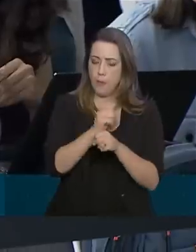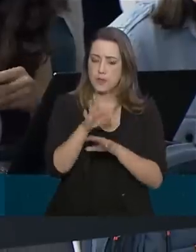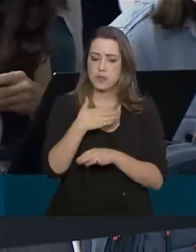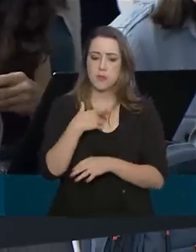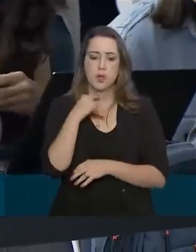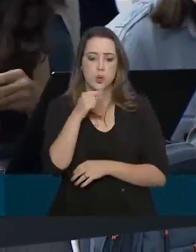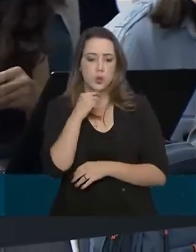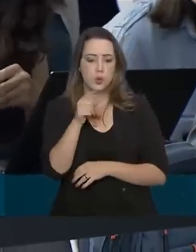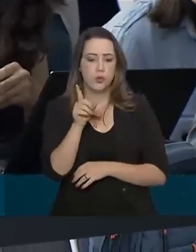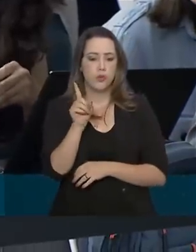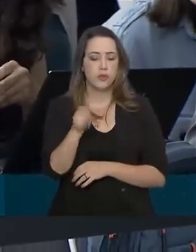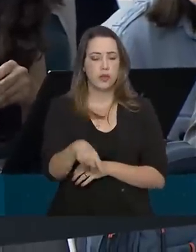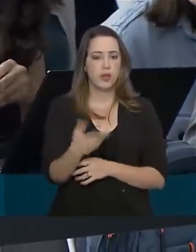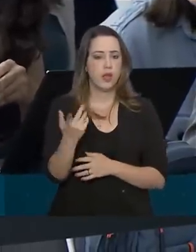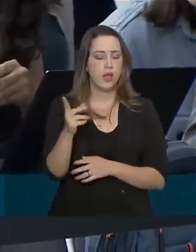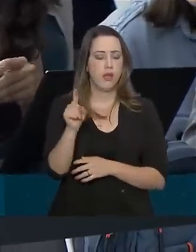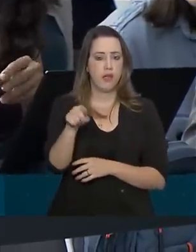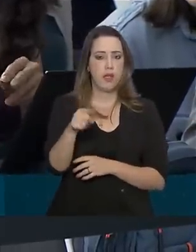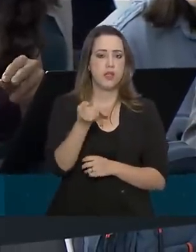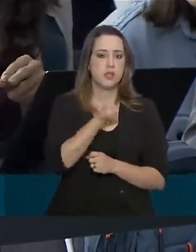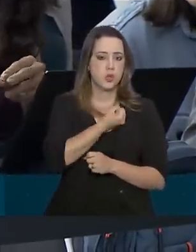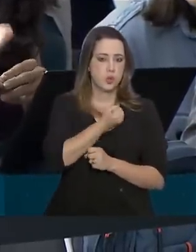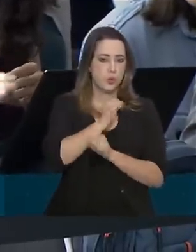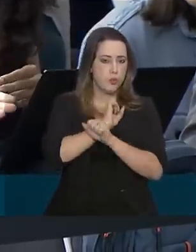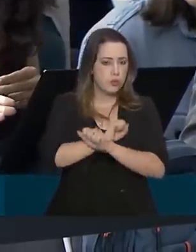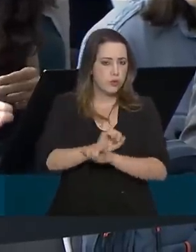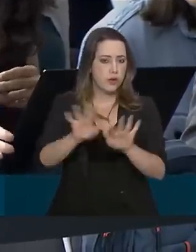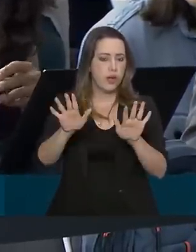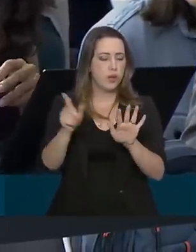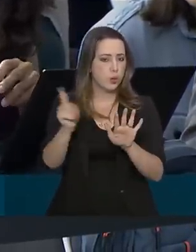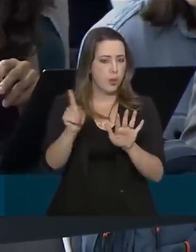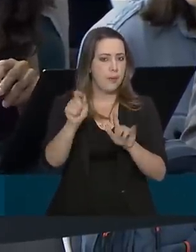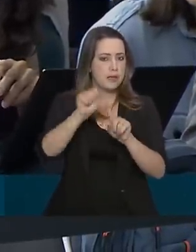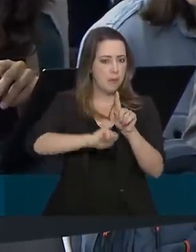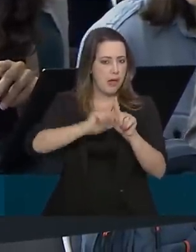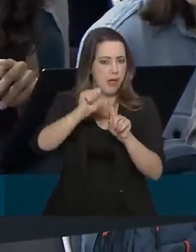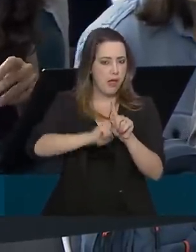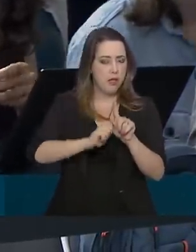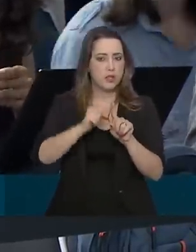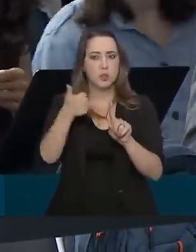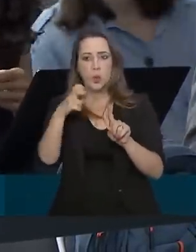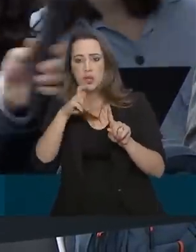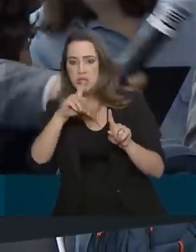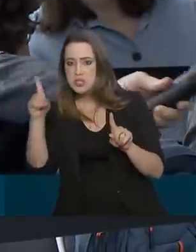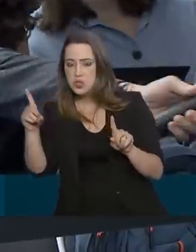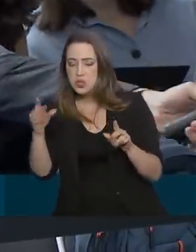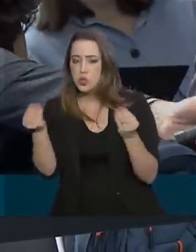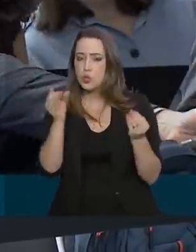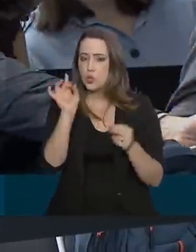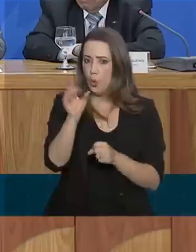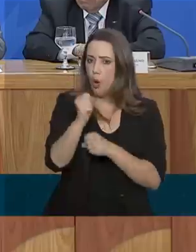de dados então não será mais quinzenal ou mensal como vinha dos alertas até agora será somente anual